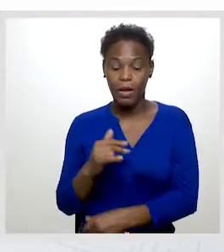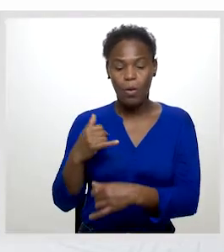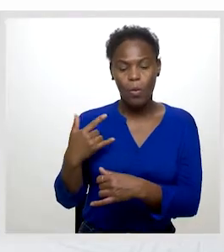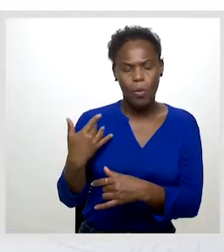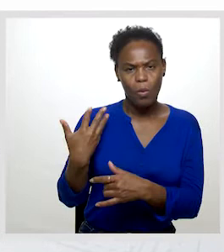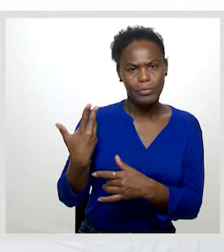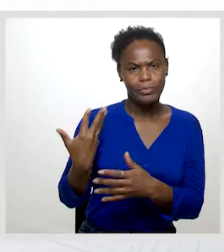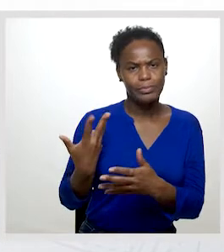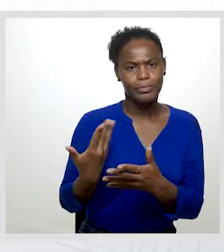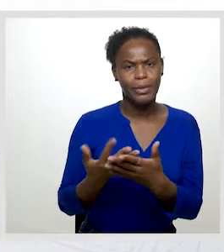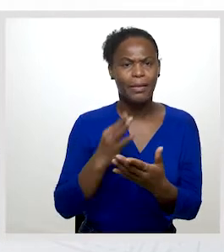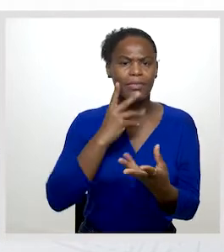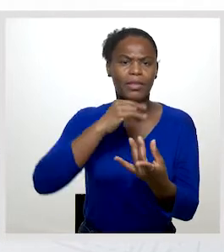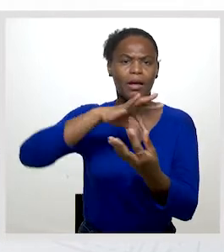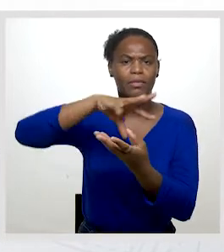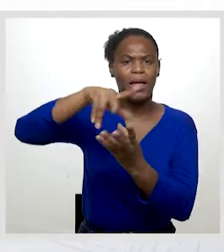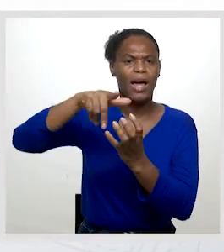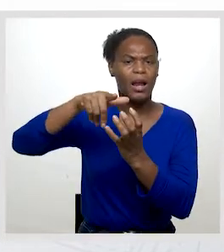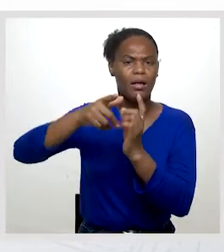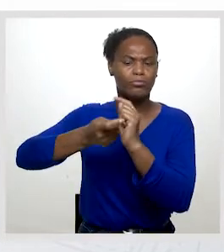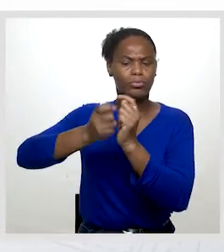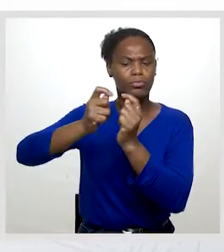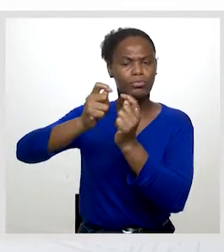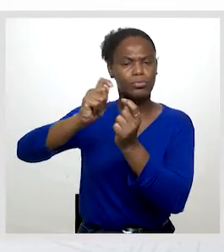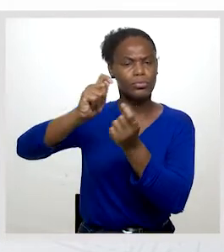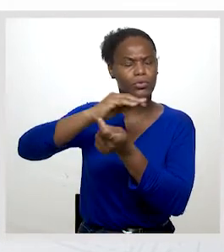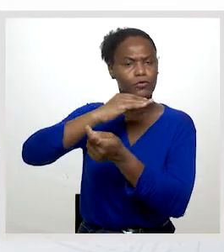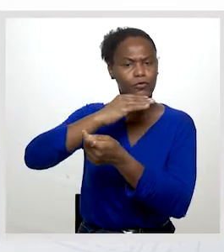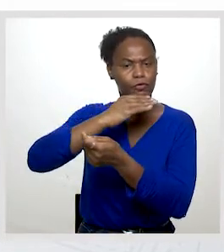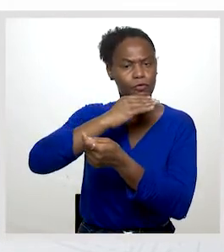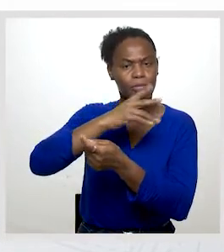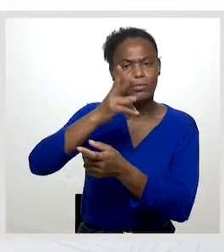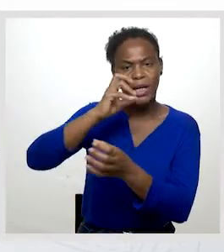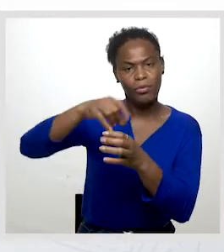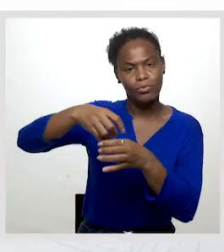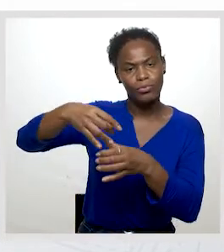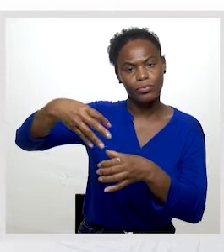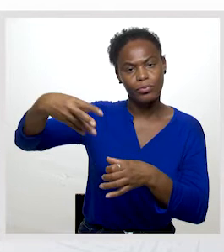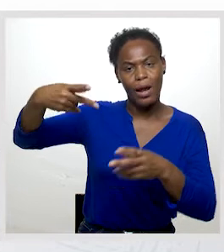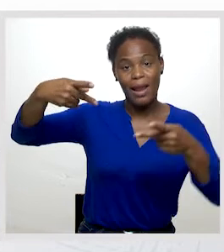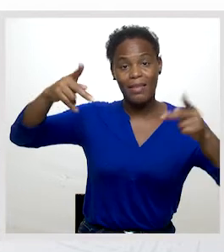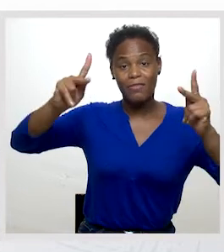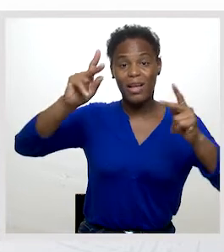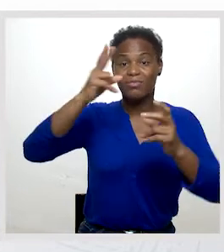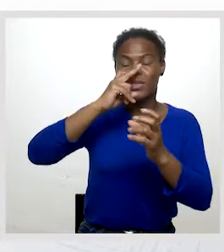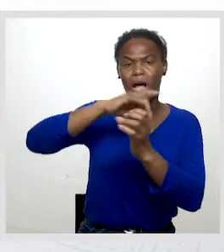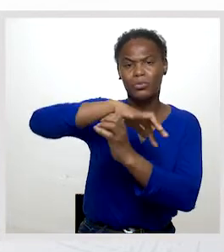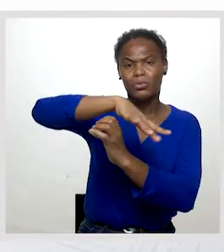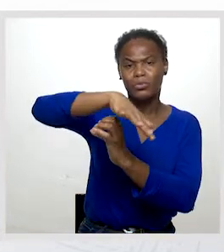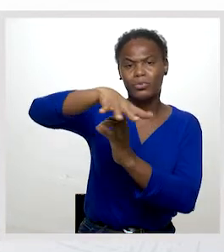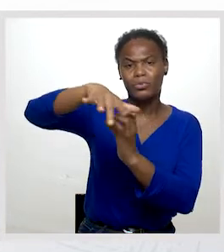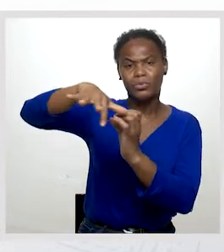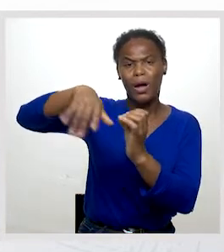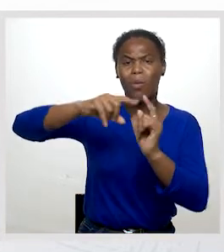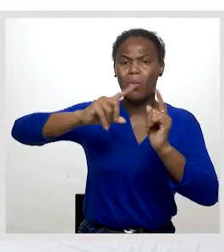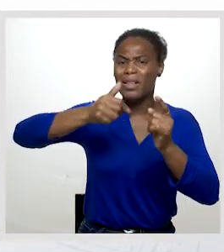À medida que a Terra foi arrefecendo, os gases foram se libertando, a atmosfera primitiva começou a ficar